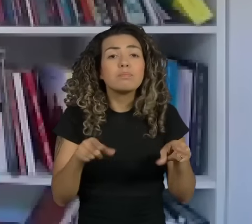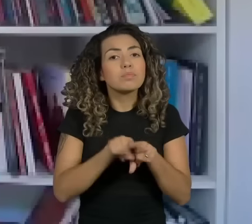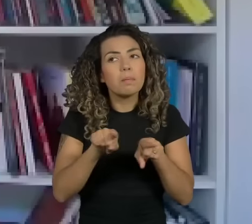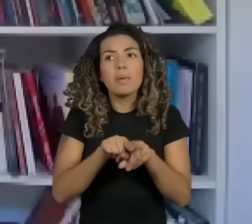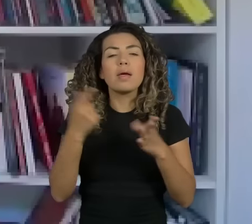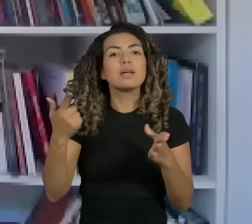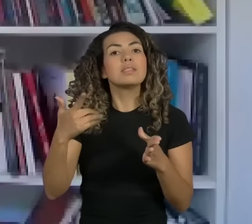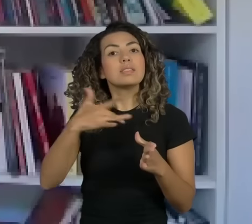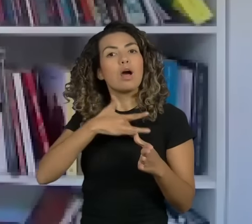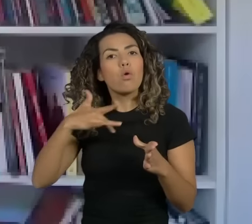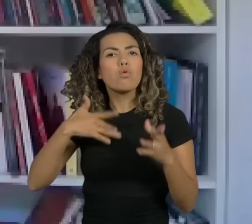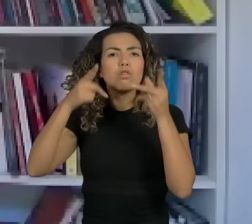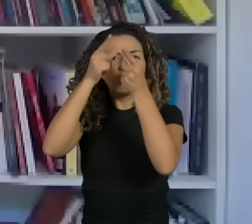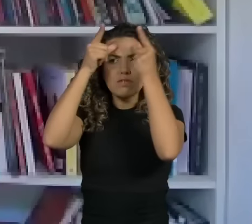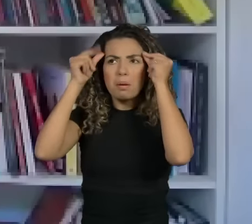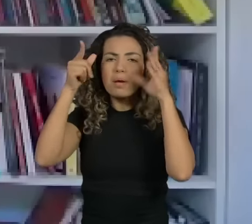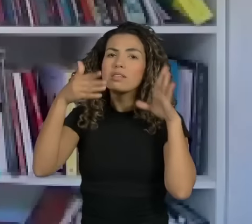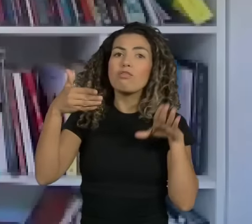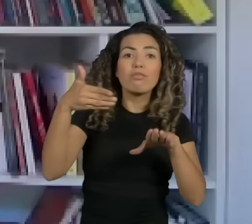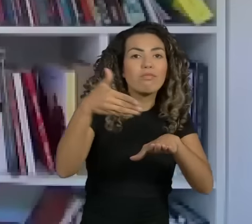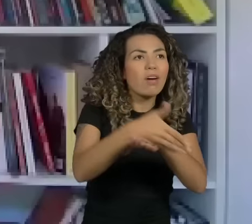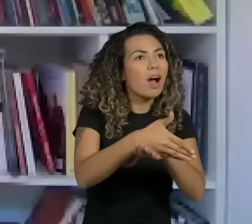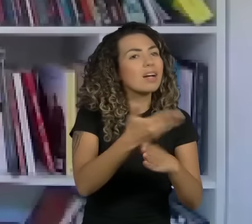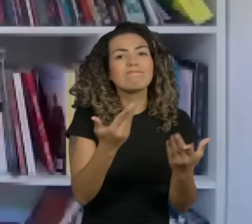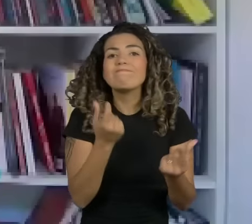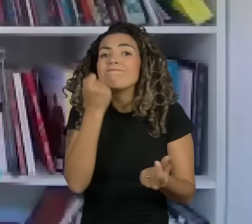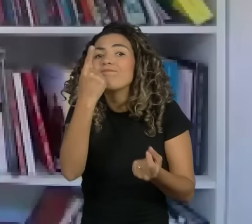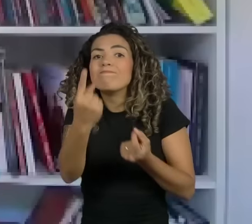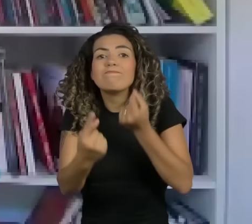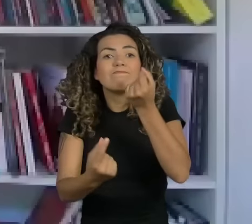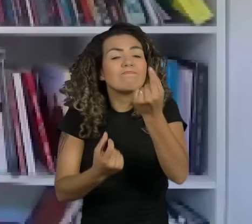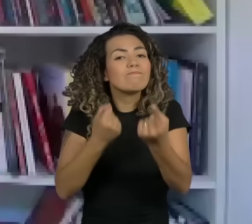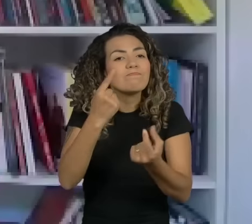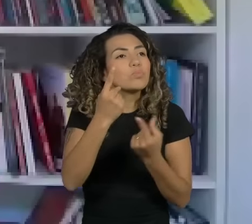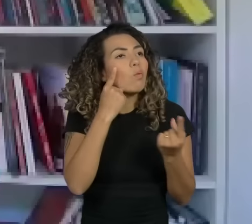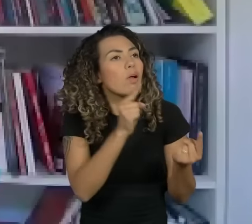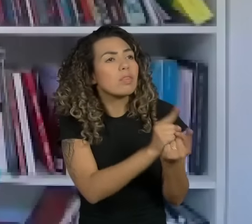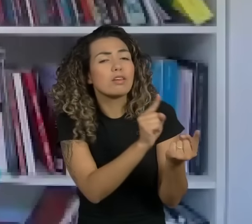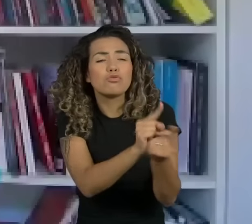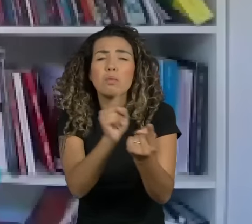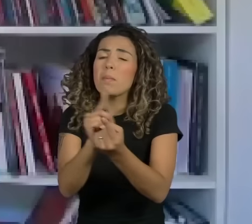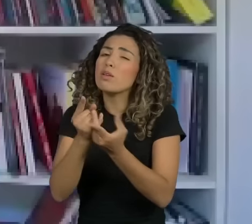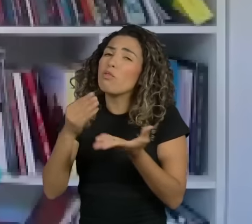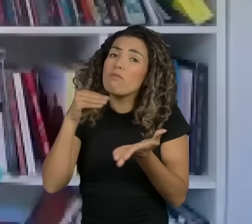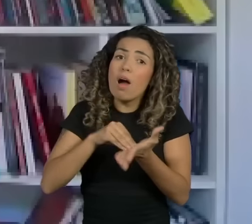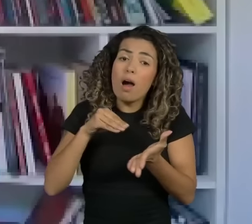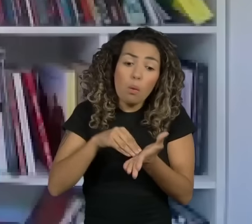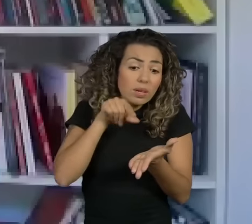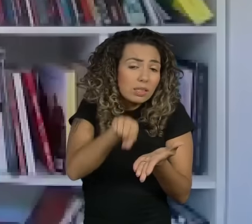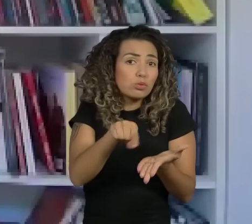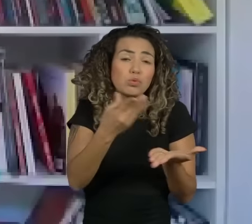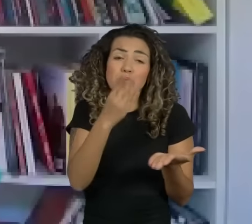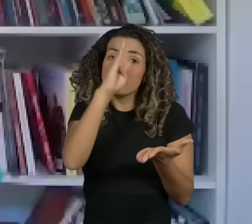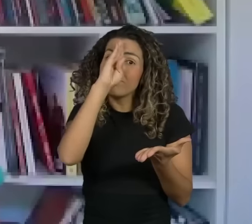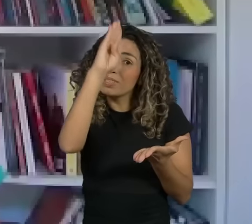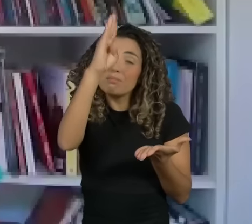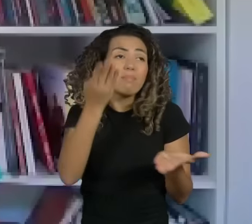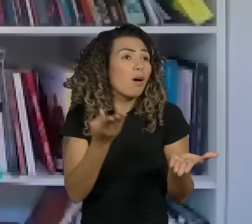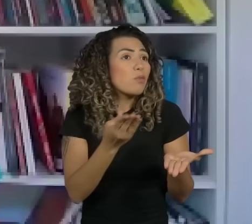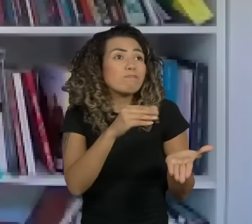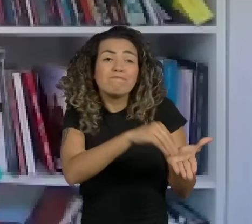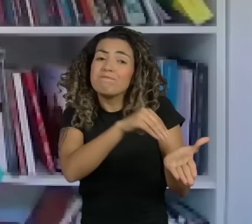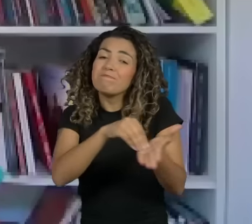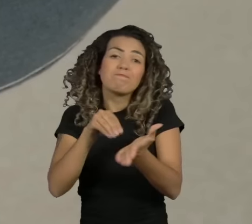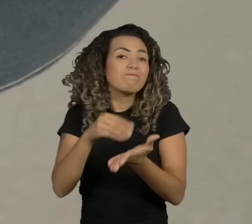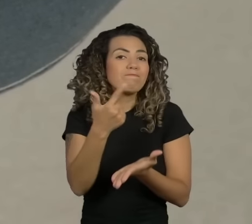saúde aos polos, às comunidades, para fazer uma busca ativa eficiente, esse tem sido um dos principais desafios hoje